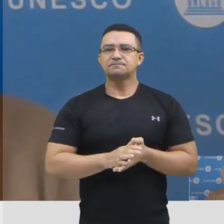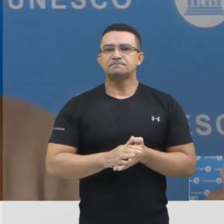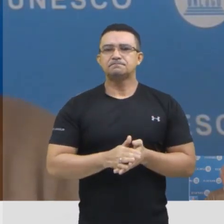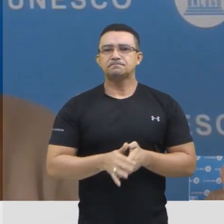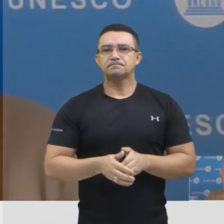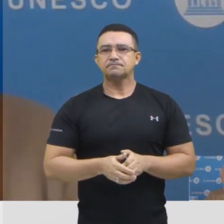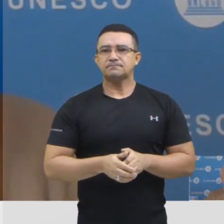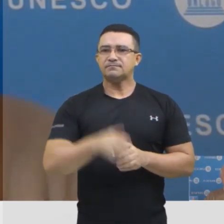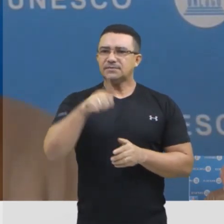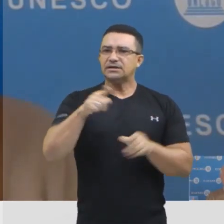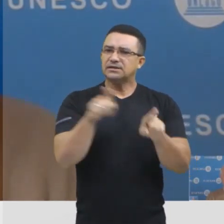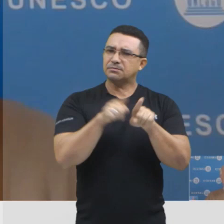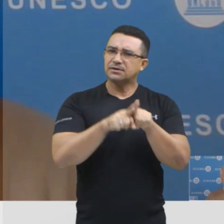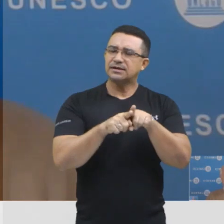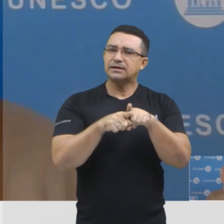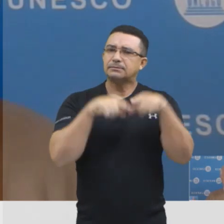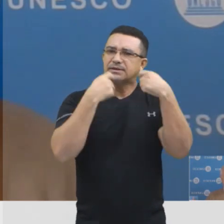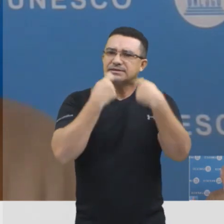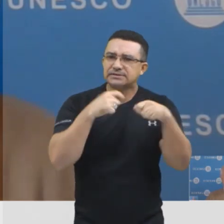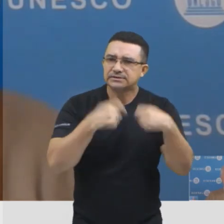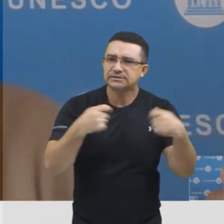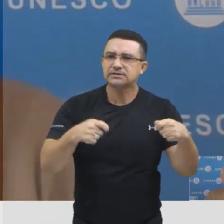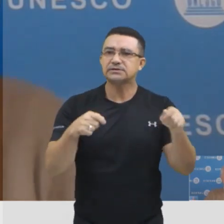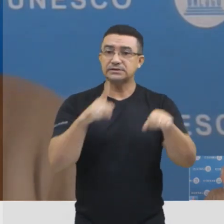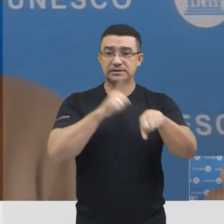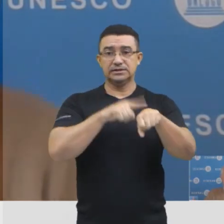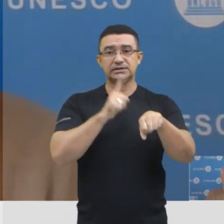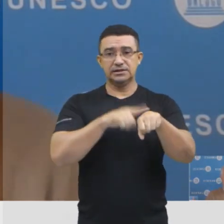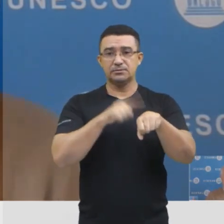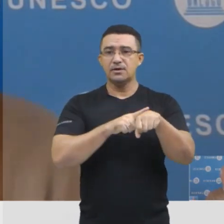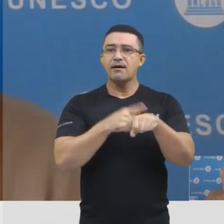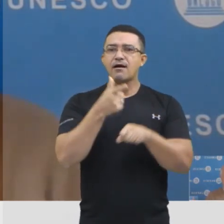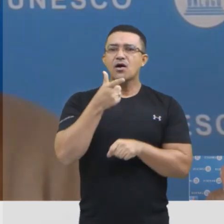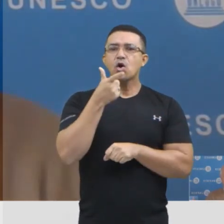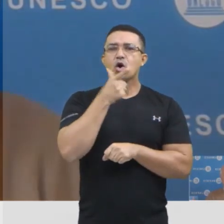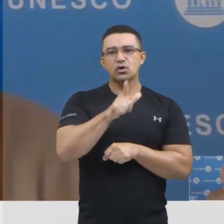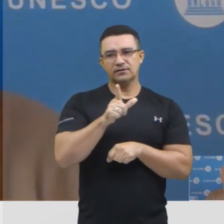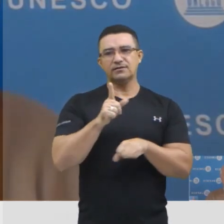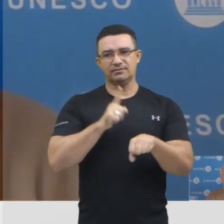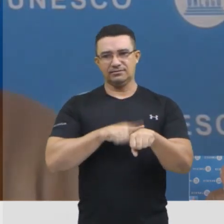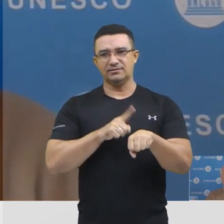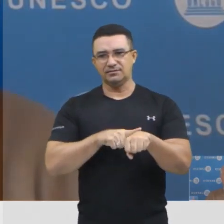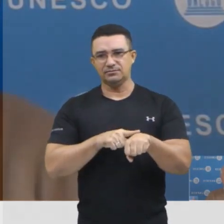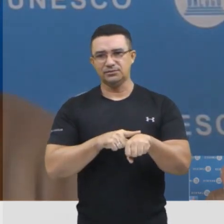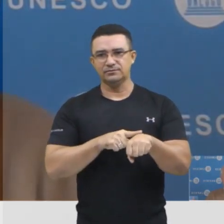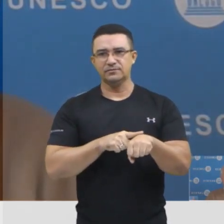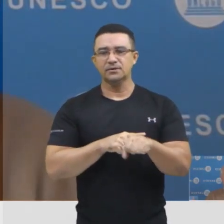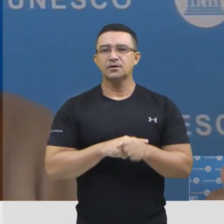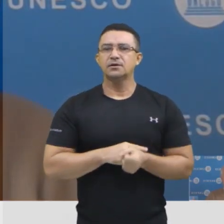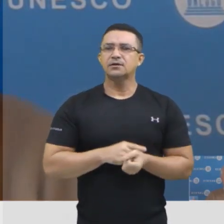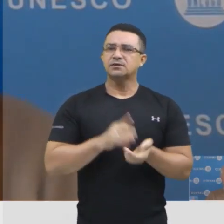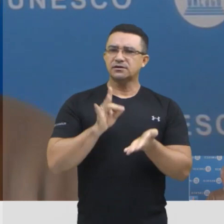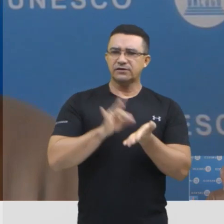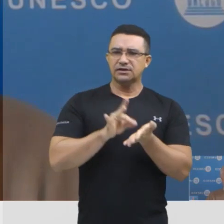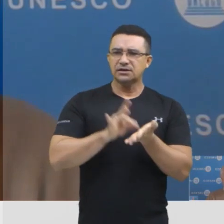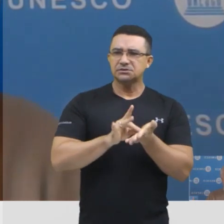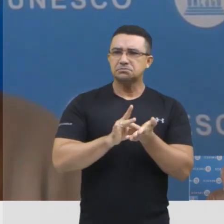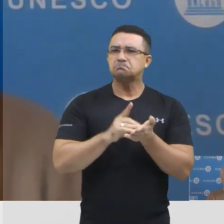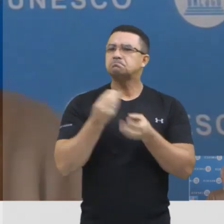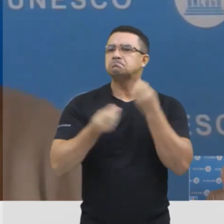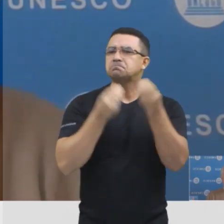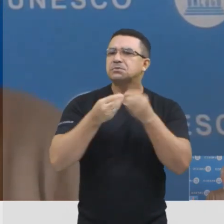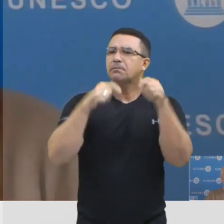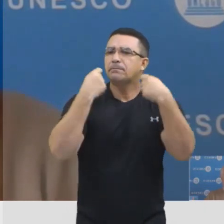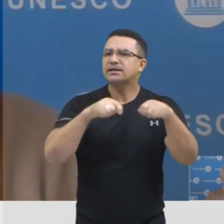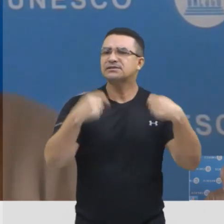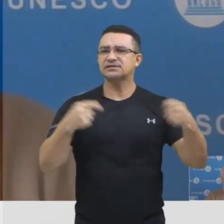a necessidade de, nestes tempos excepcionais, ganharmos tempo. O que nós estamos verdadeiramente a fazer neste momento